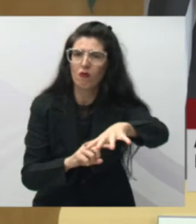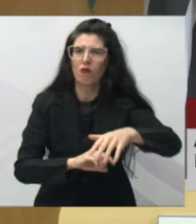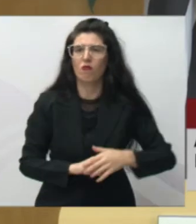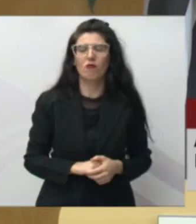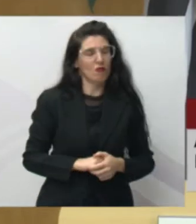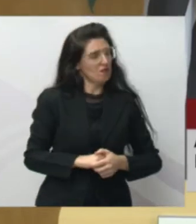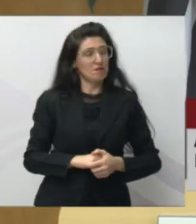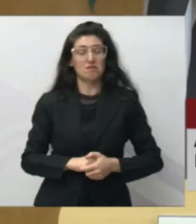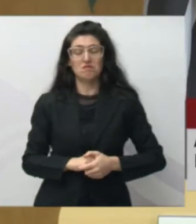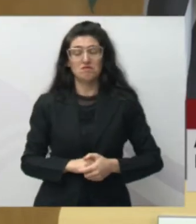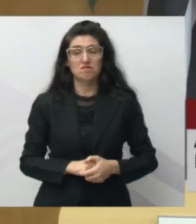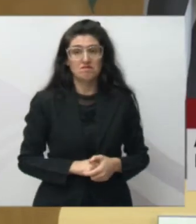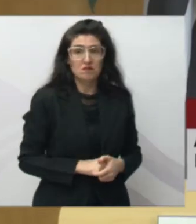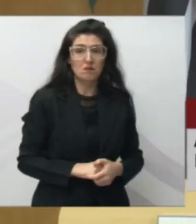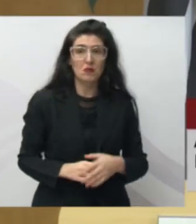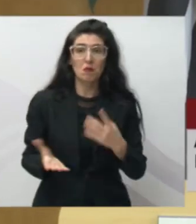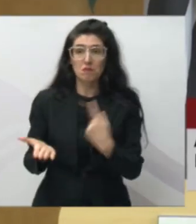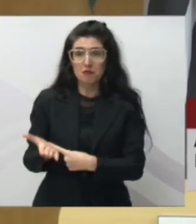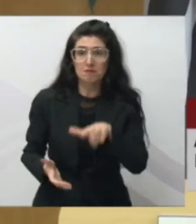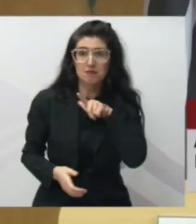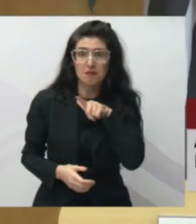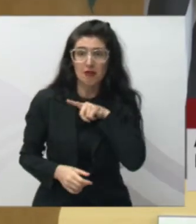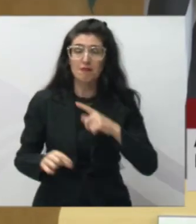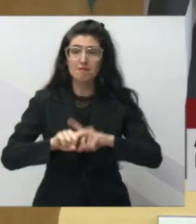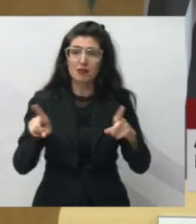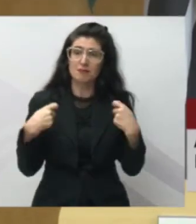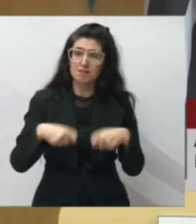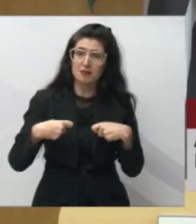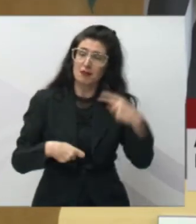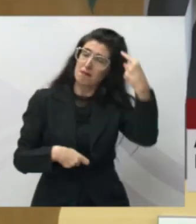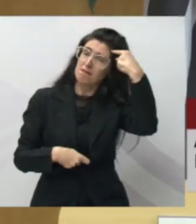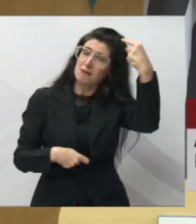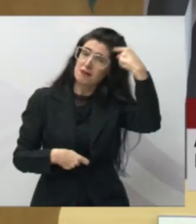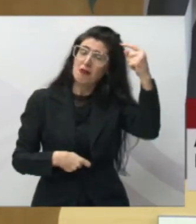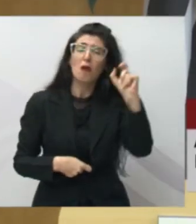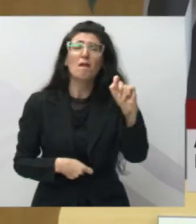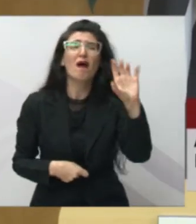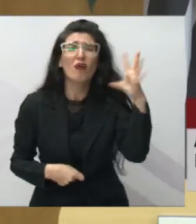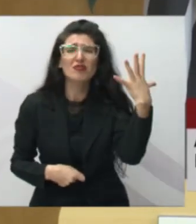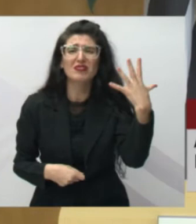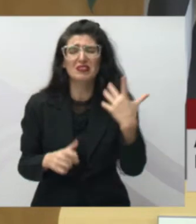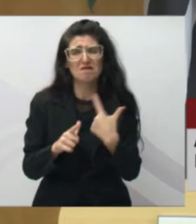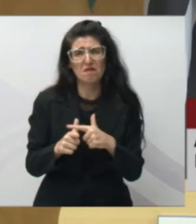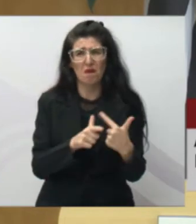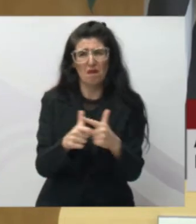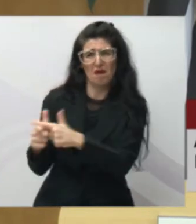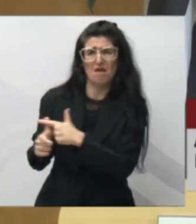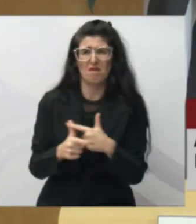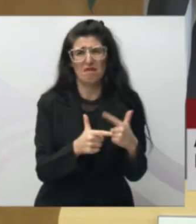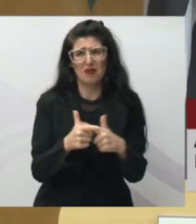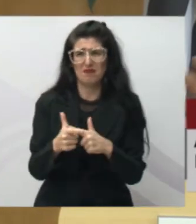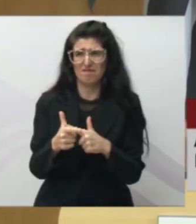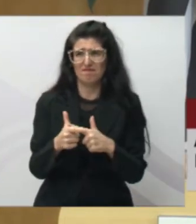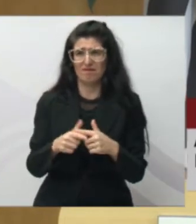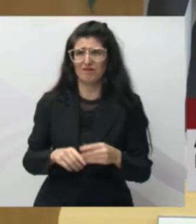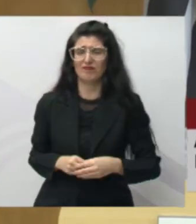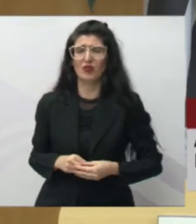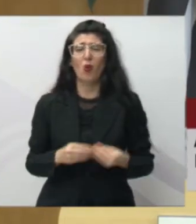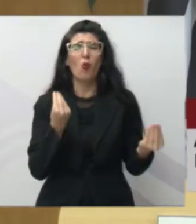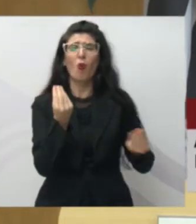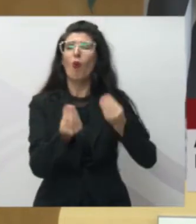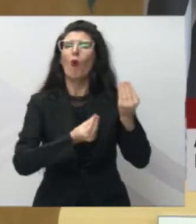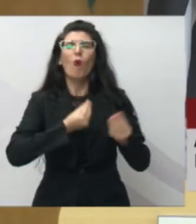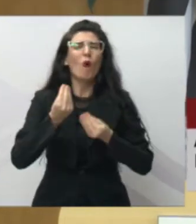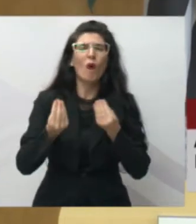que refletir e pensar nas coisas que estão acontecendo, para que a gente possa entender e saber como a gente vai conviver com